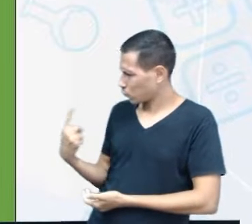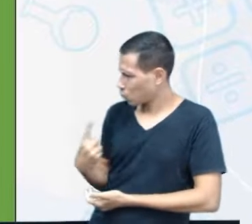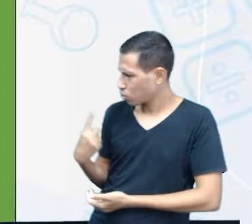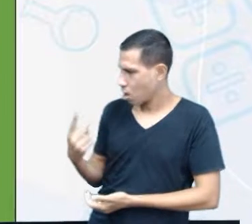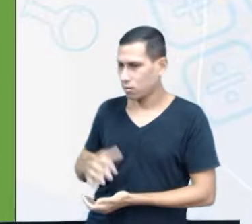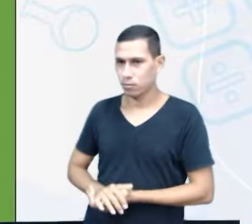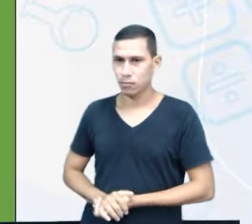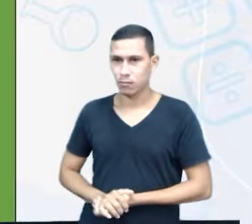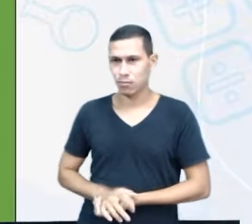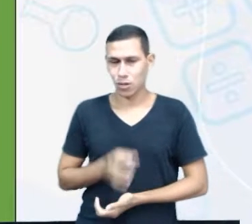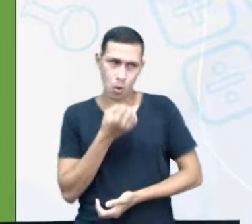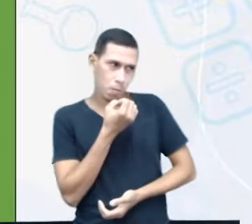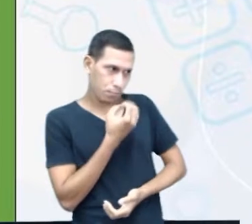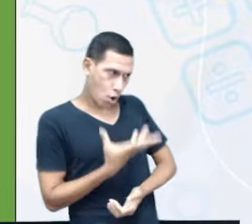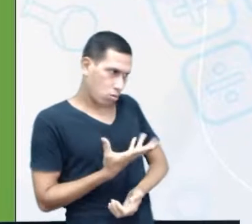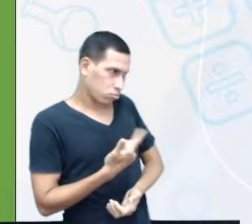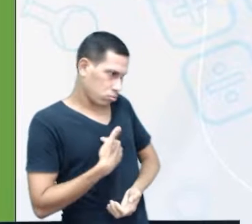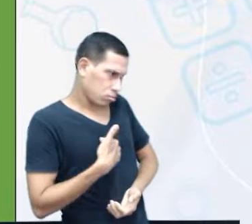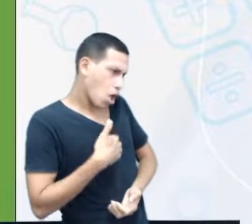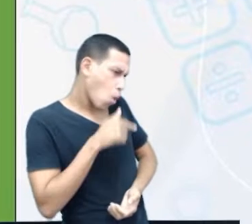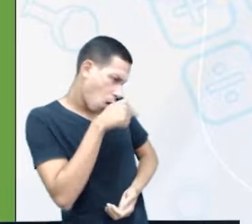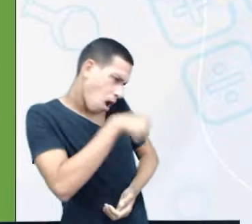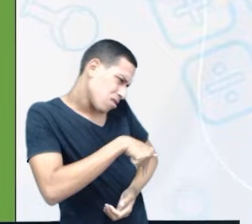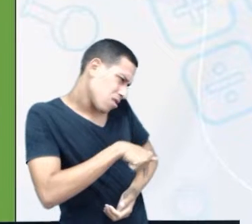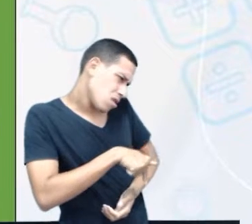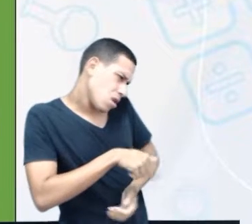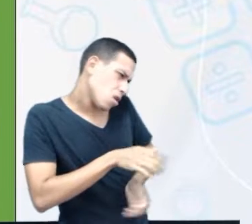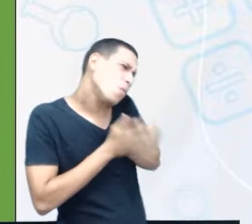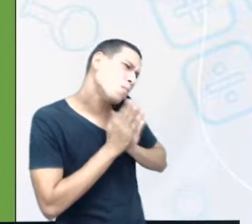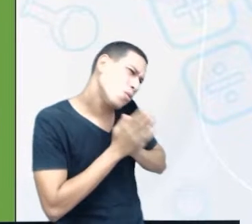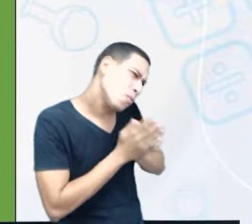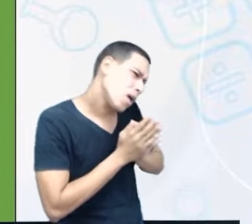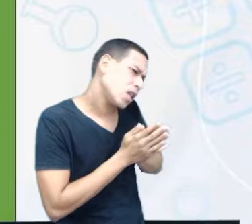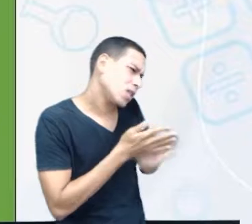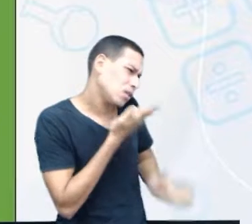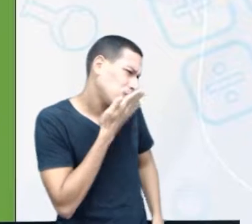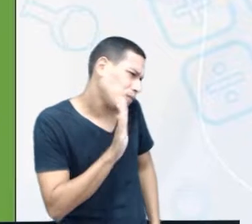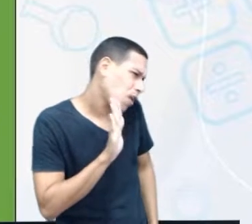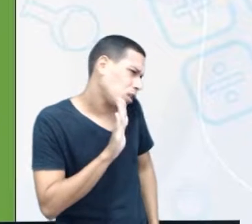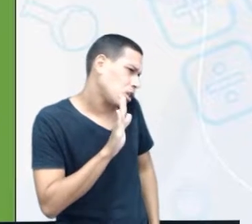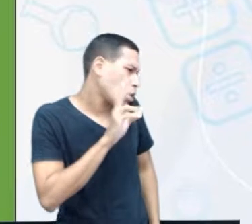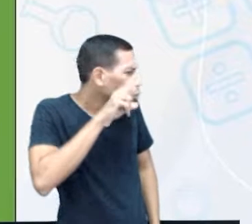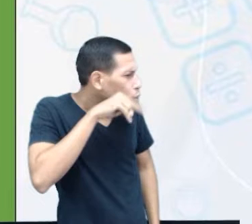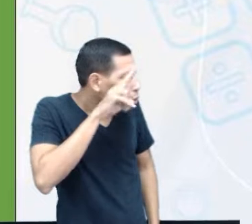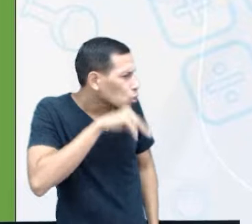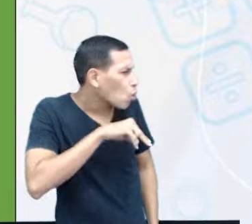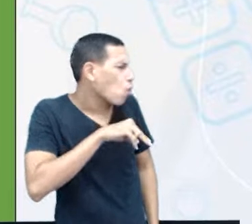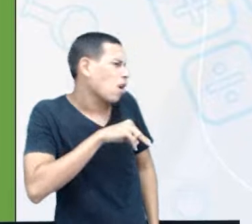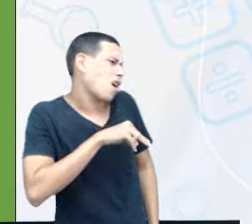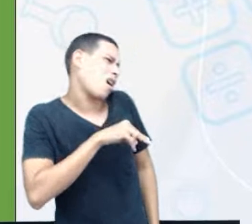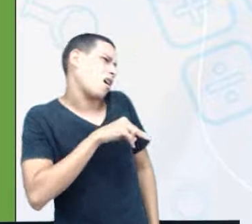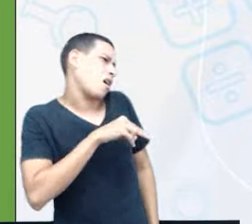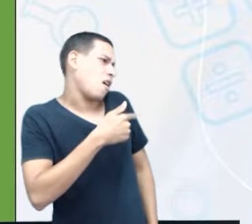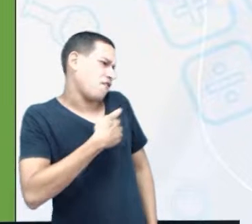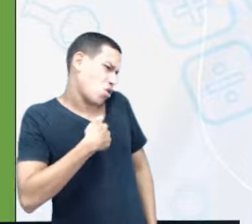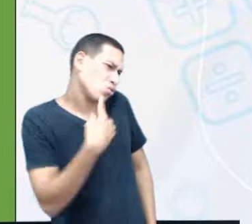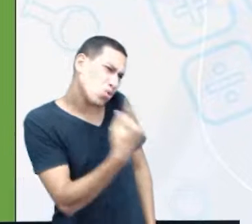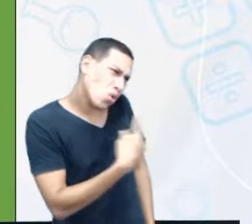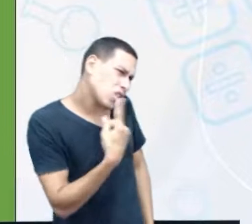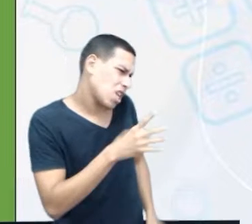"Bom, eu ainda tô aqui. Promete que nunca vai embora?" "Prometo, Mônica, eu